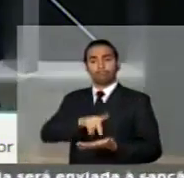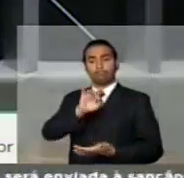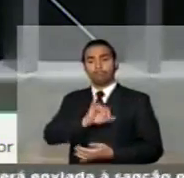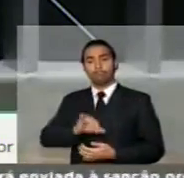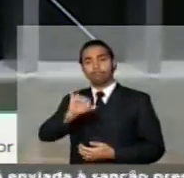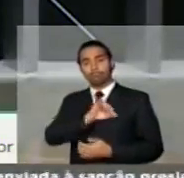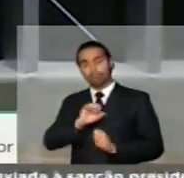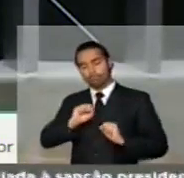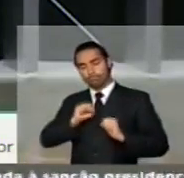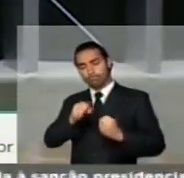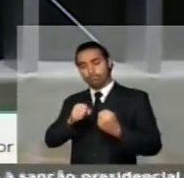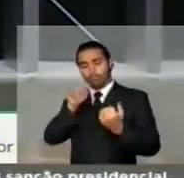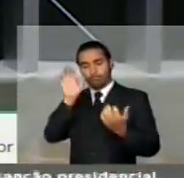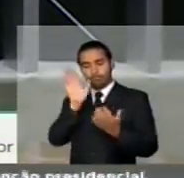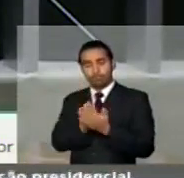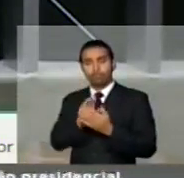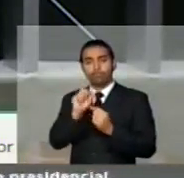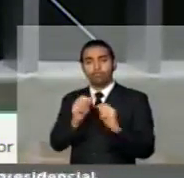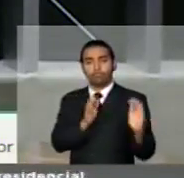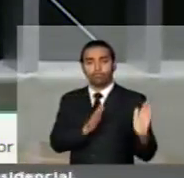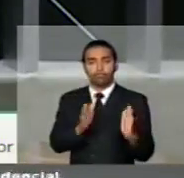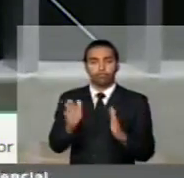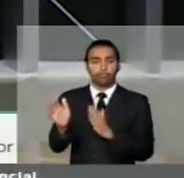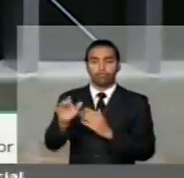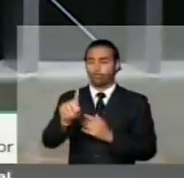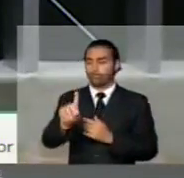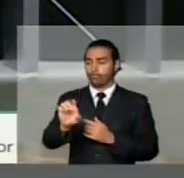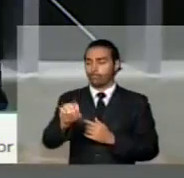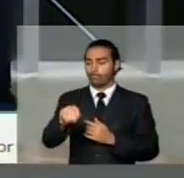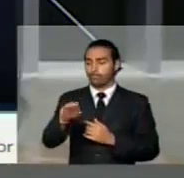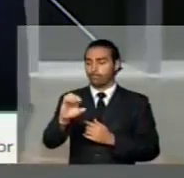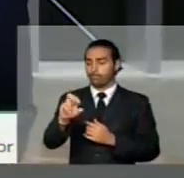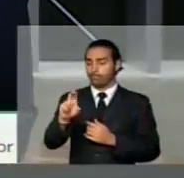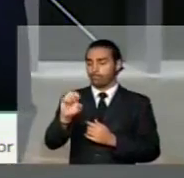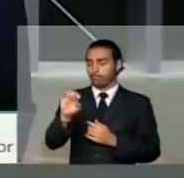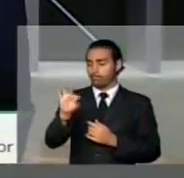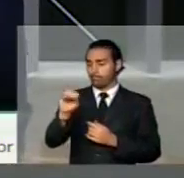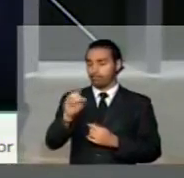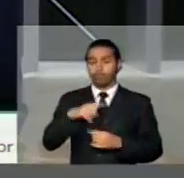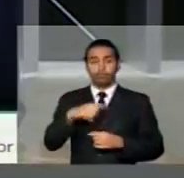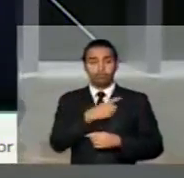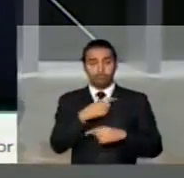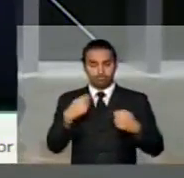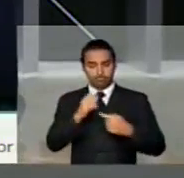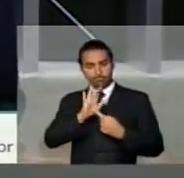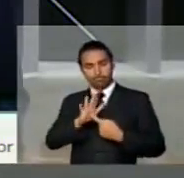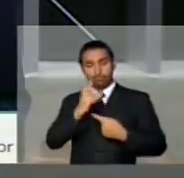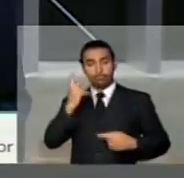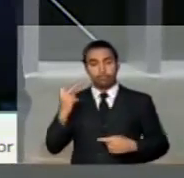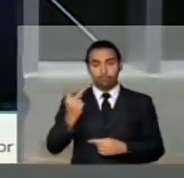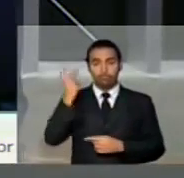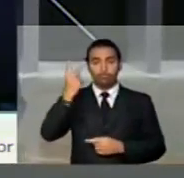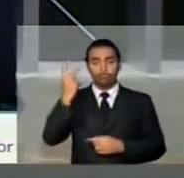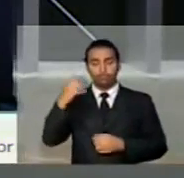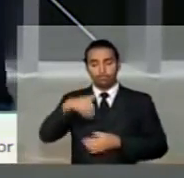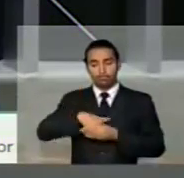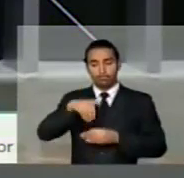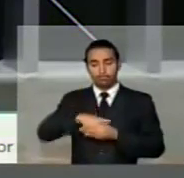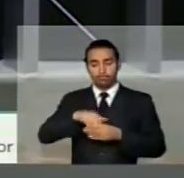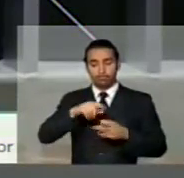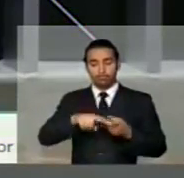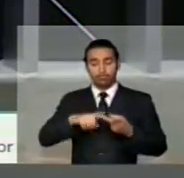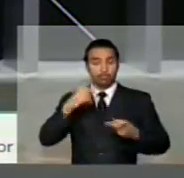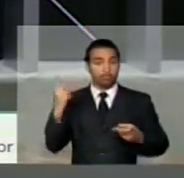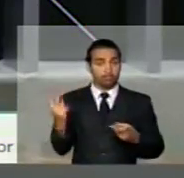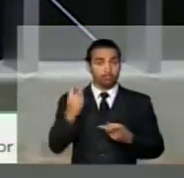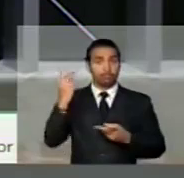do enfrentamento do processo democrático. Precisamos destacar a valorização do voto, a